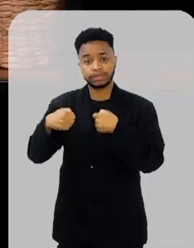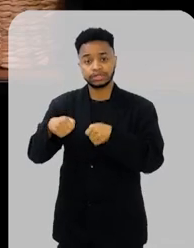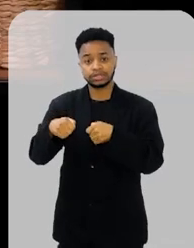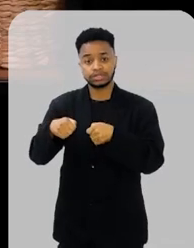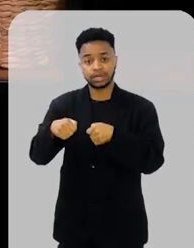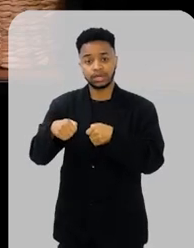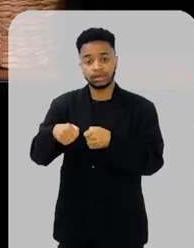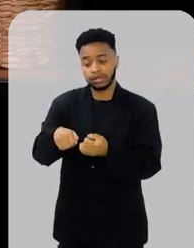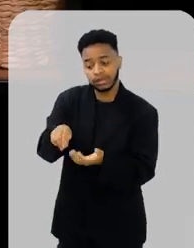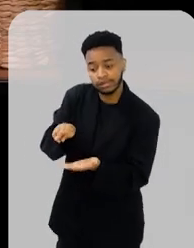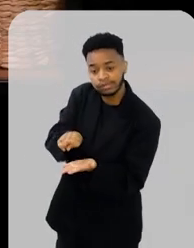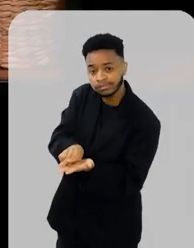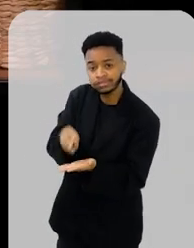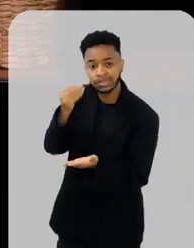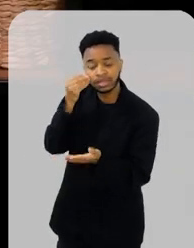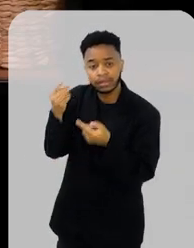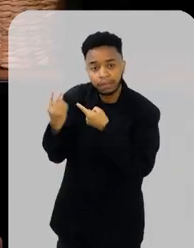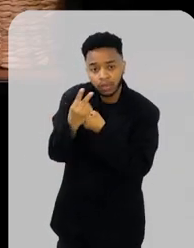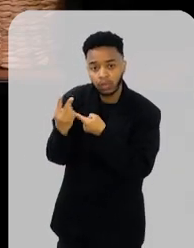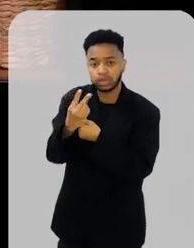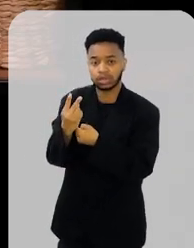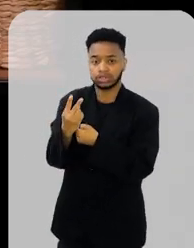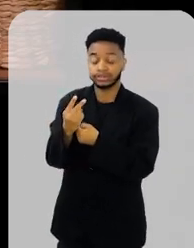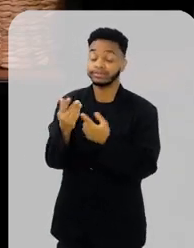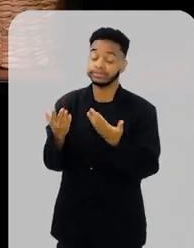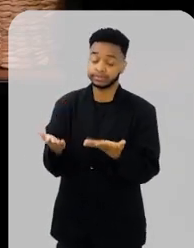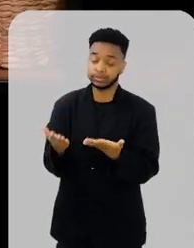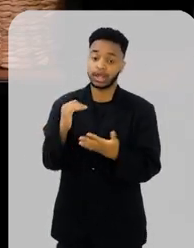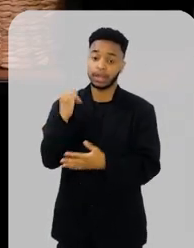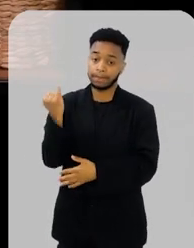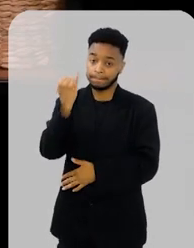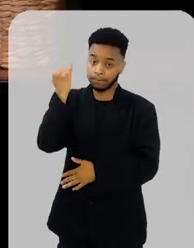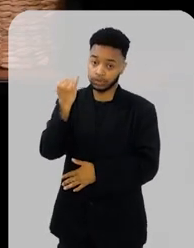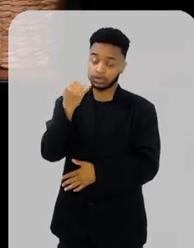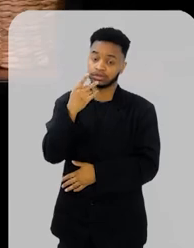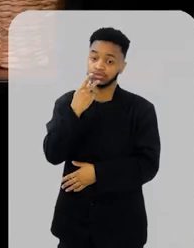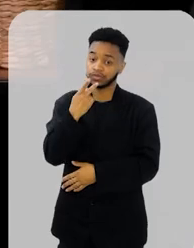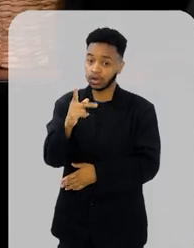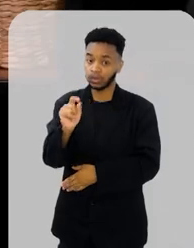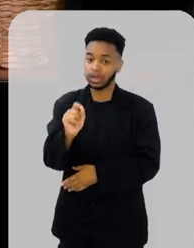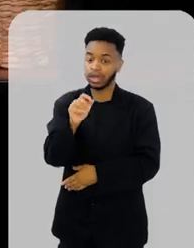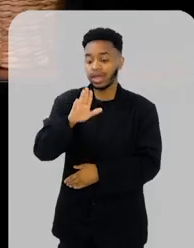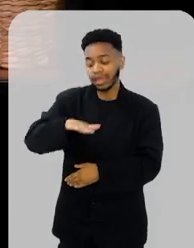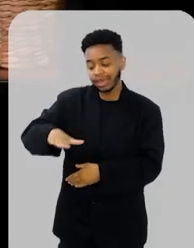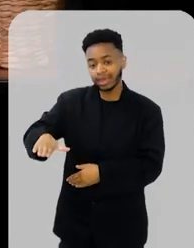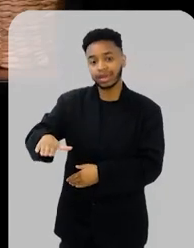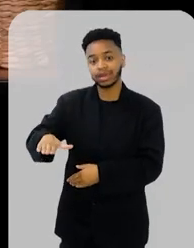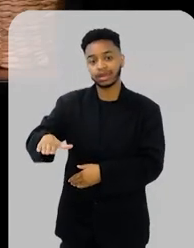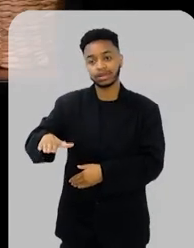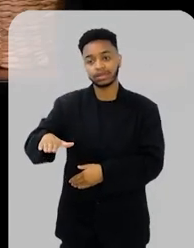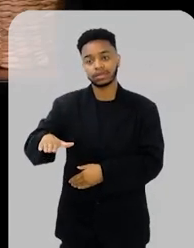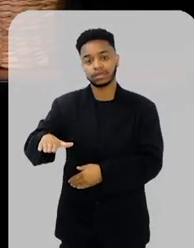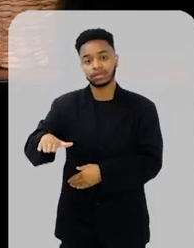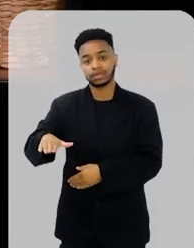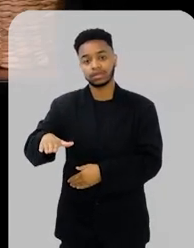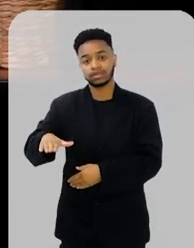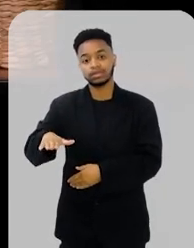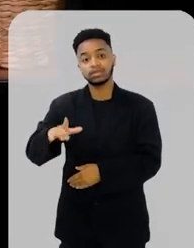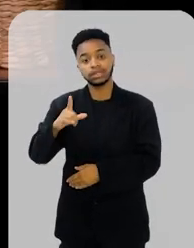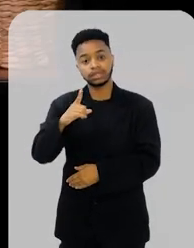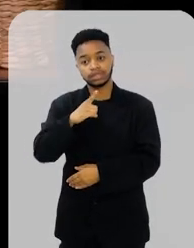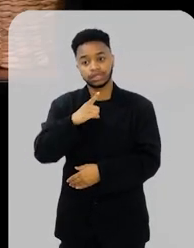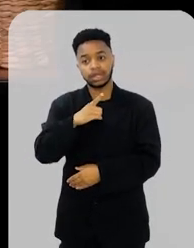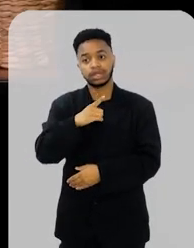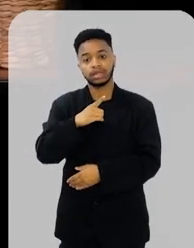estar no chão para se defender? E é importante dizer que, assim, essas crianças, elas